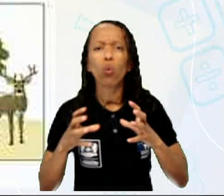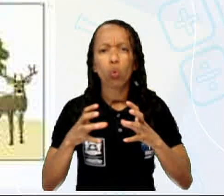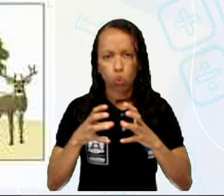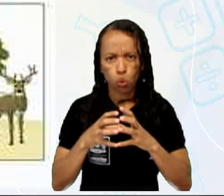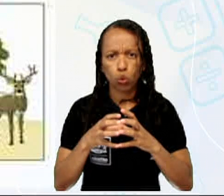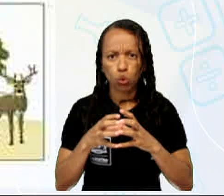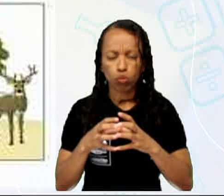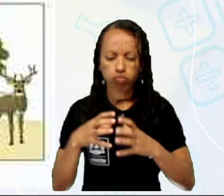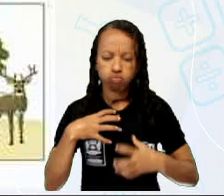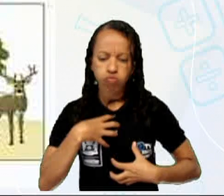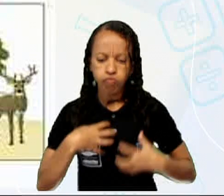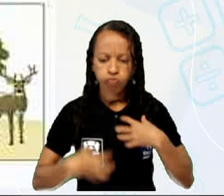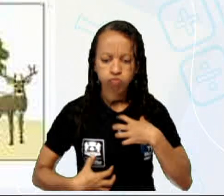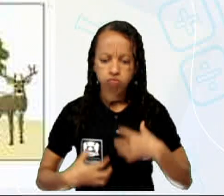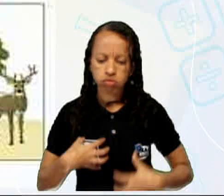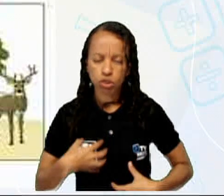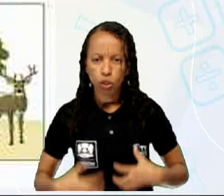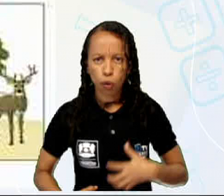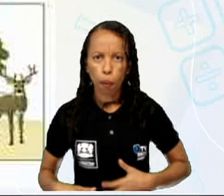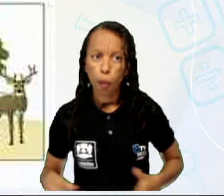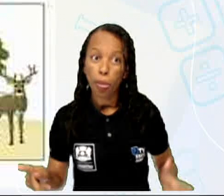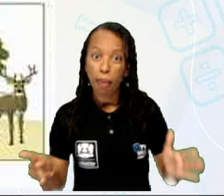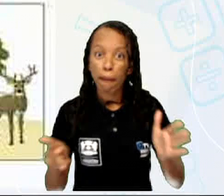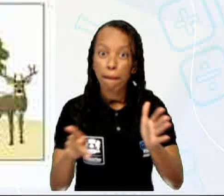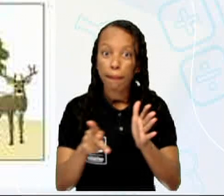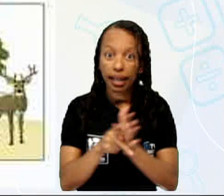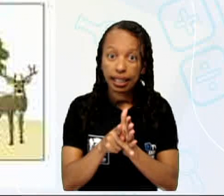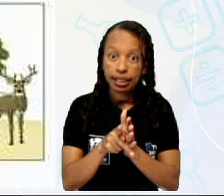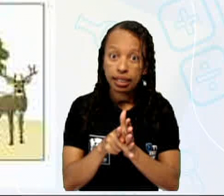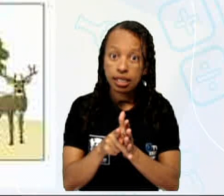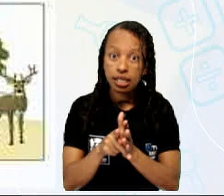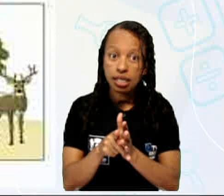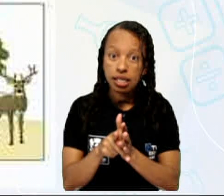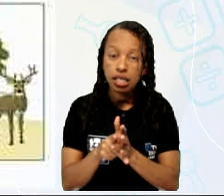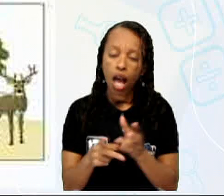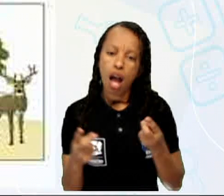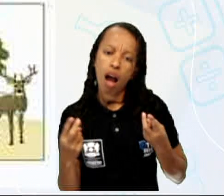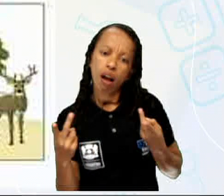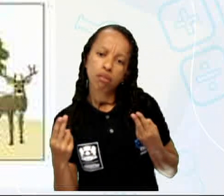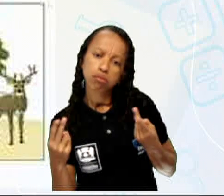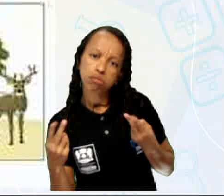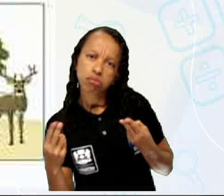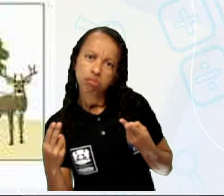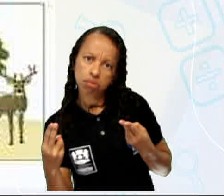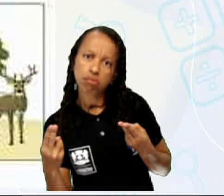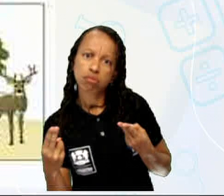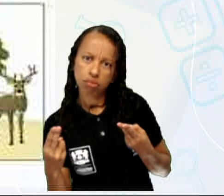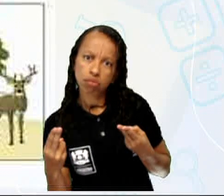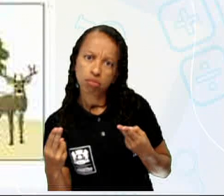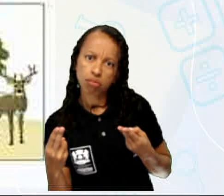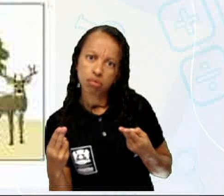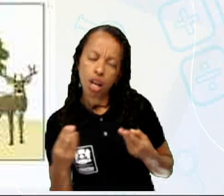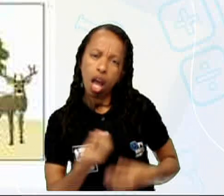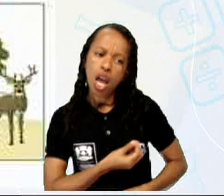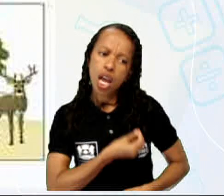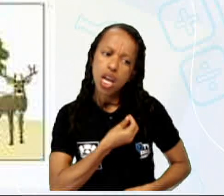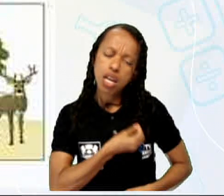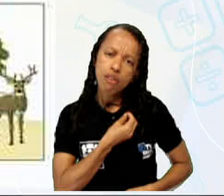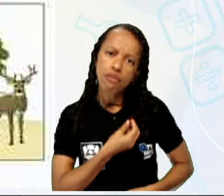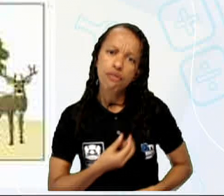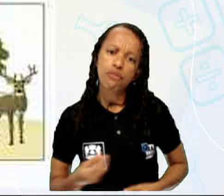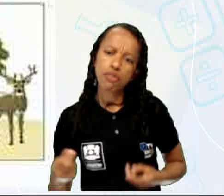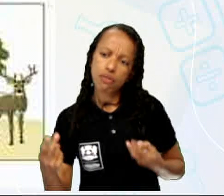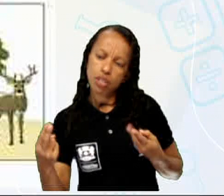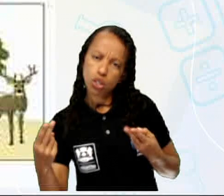de organismos pertencentes a uma mesma espécie e que vivem em uma mesma área geográfica.